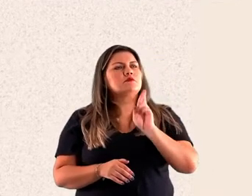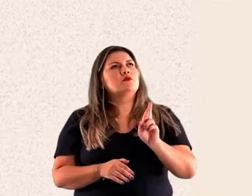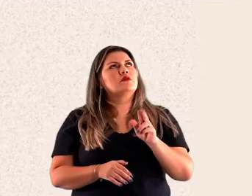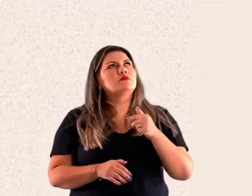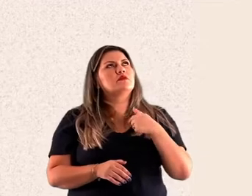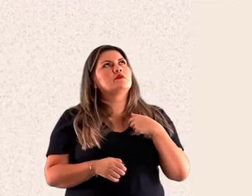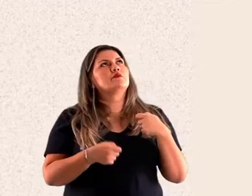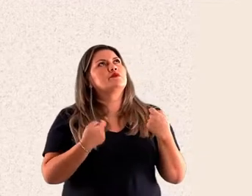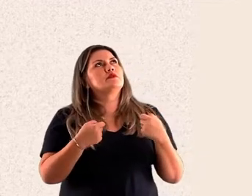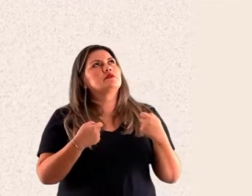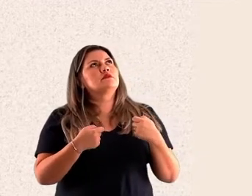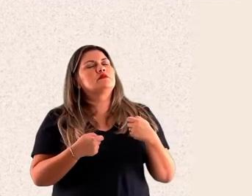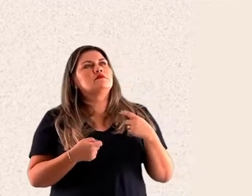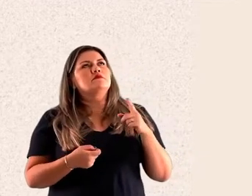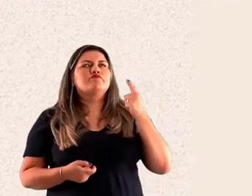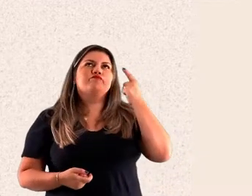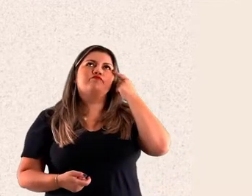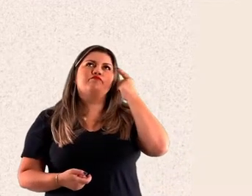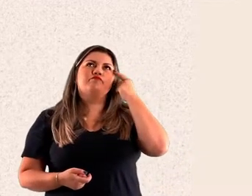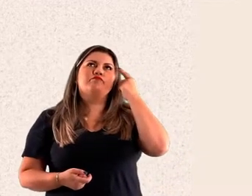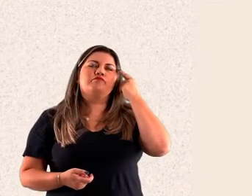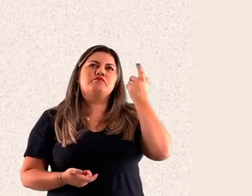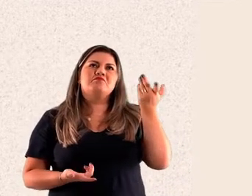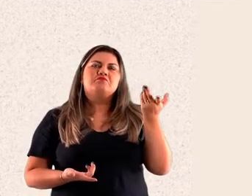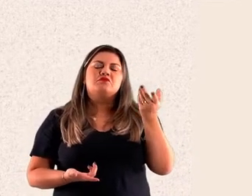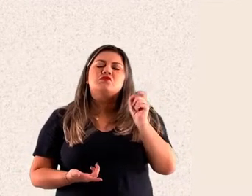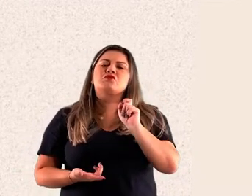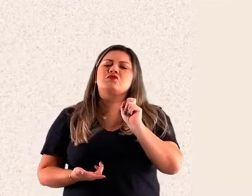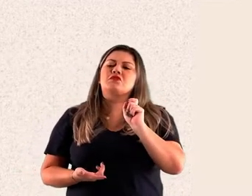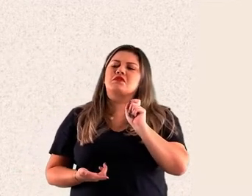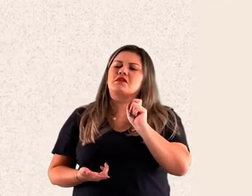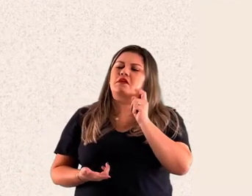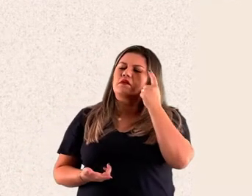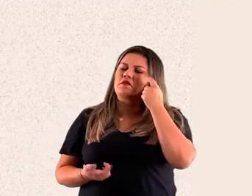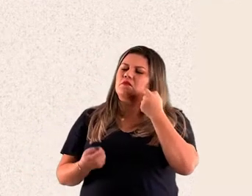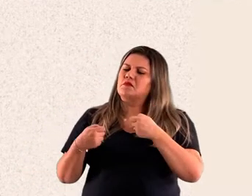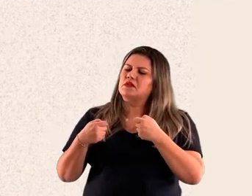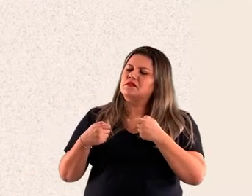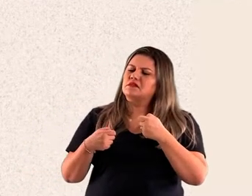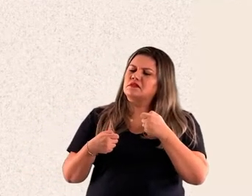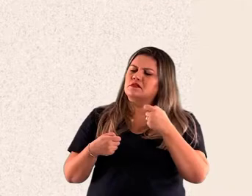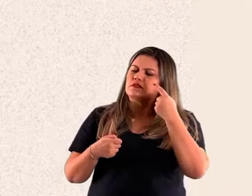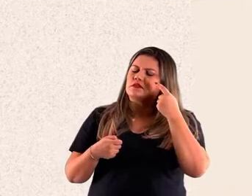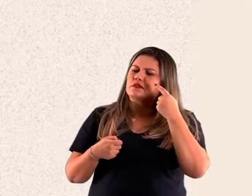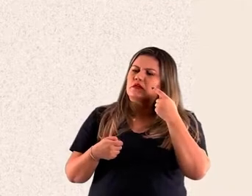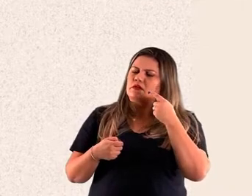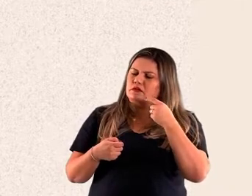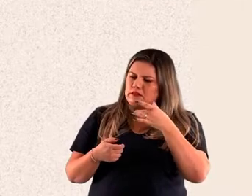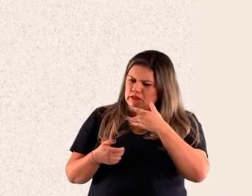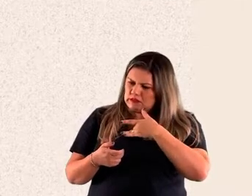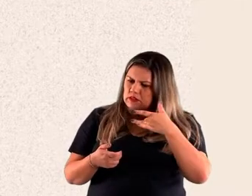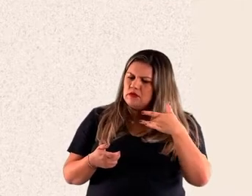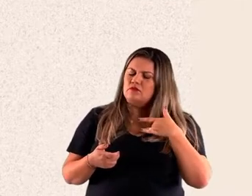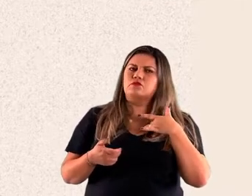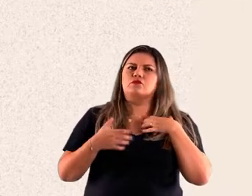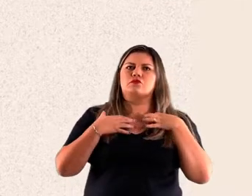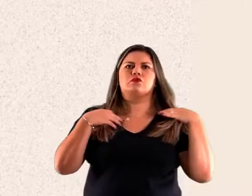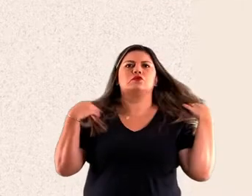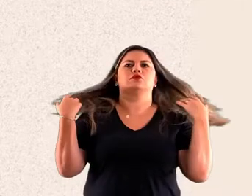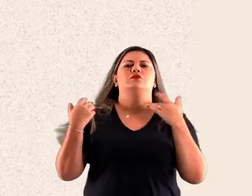é o que a gente precisa ser para ser feliz saúde é